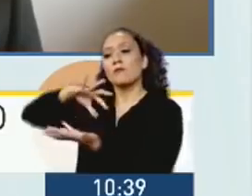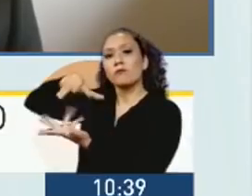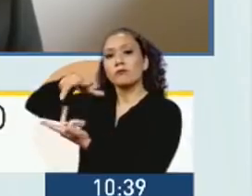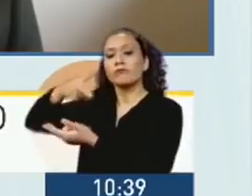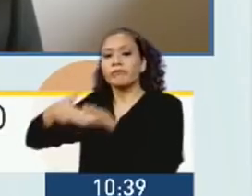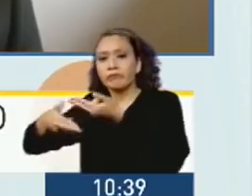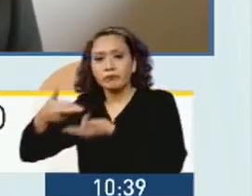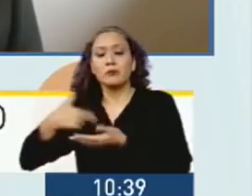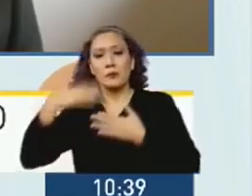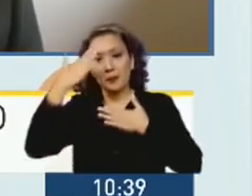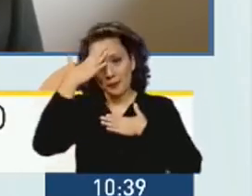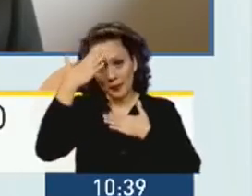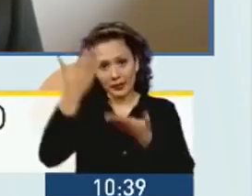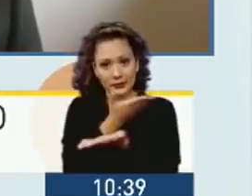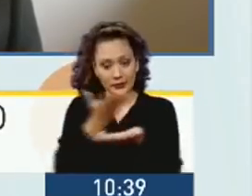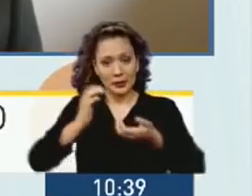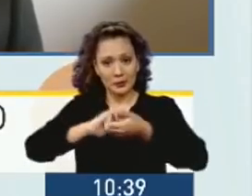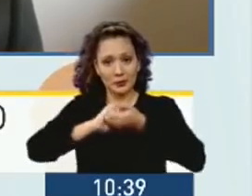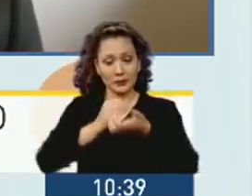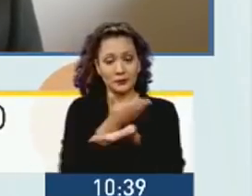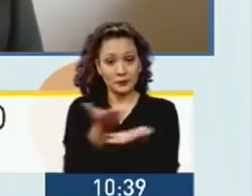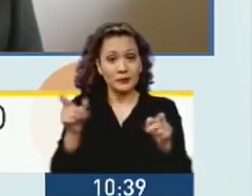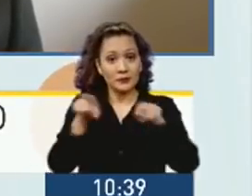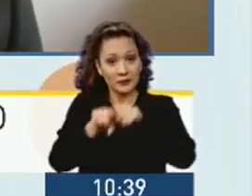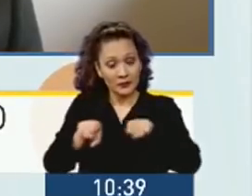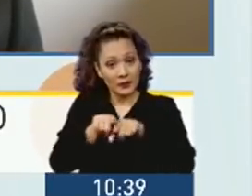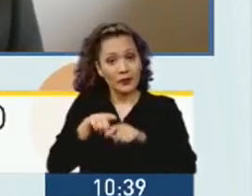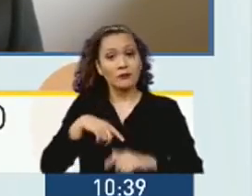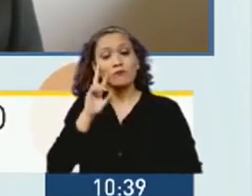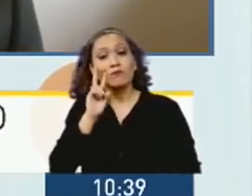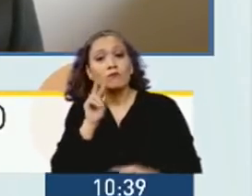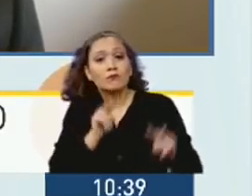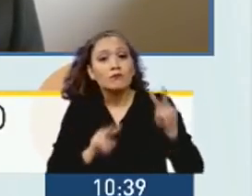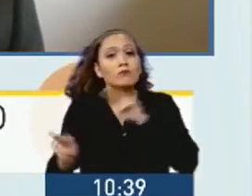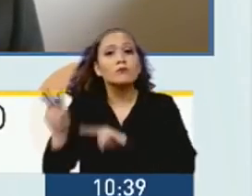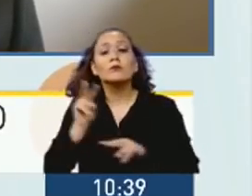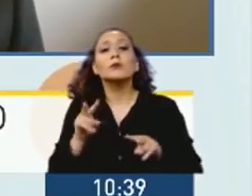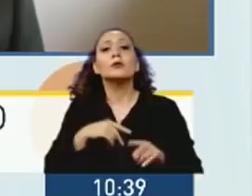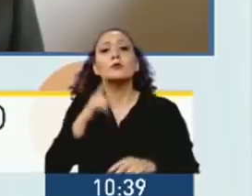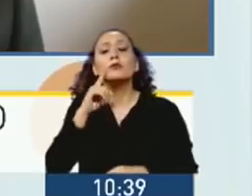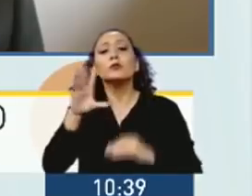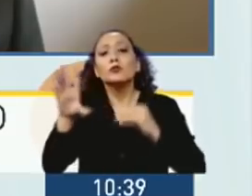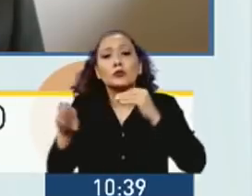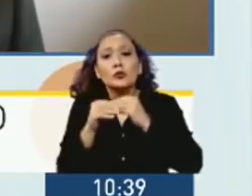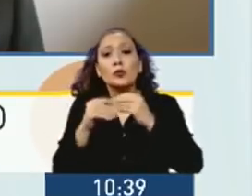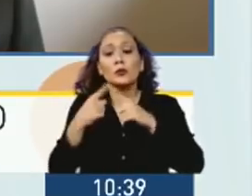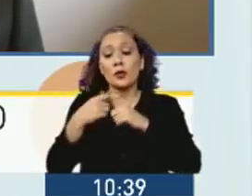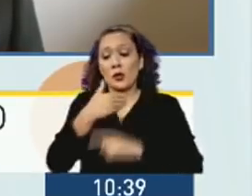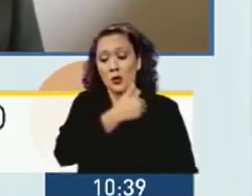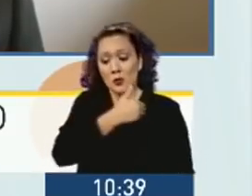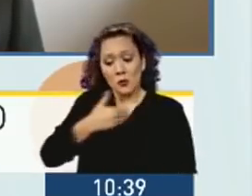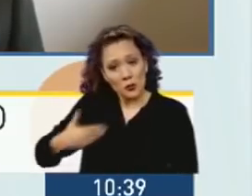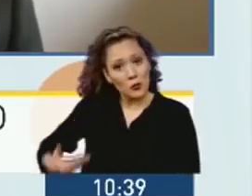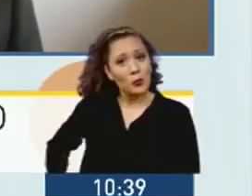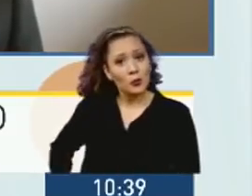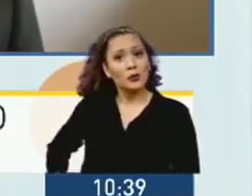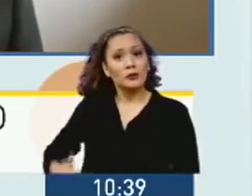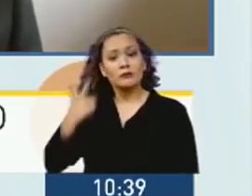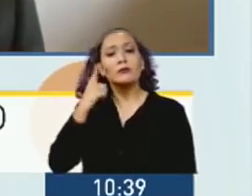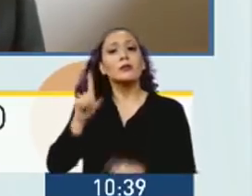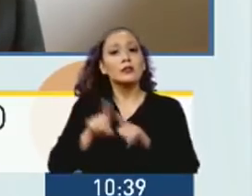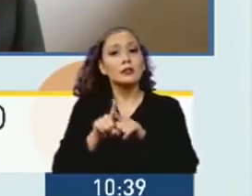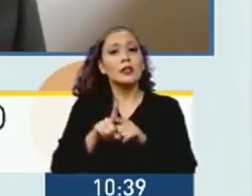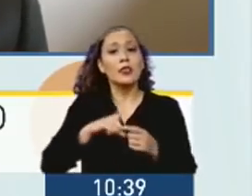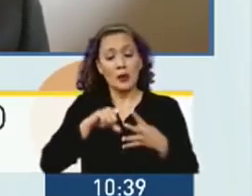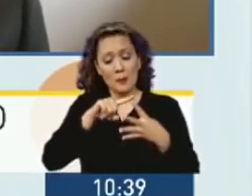fatos. Obrigado, parabéns para vocês também, né? Analisar os fatos e buscar, sob o ponto de vista da gestão pública e da política, trazer uma síntese. E tem